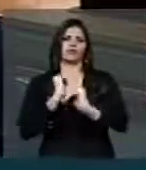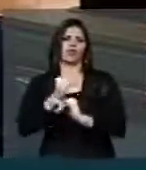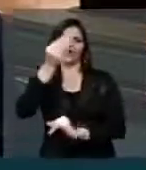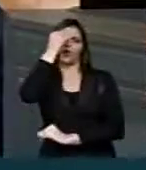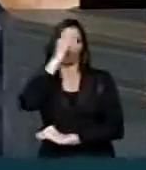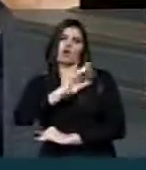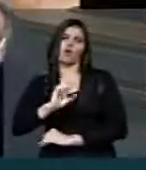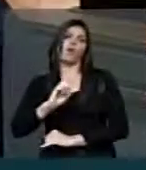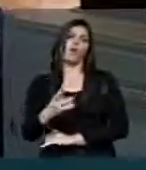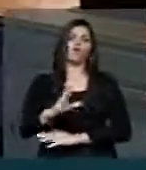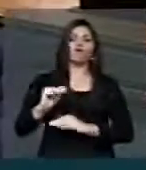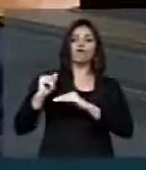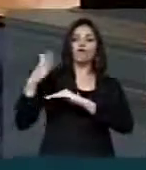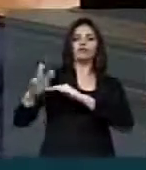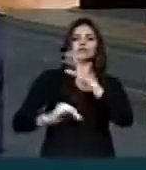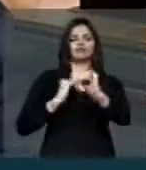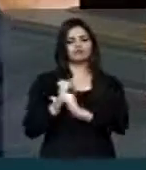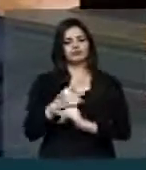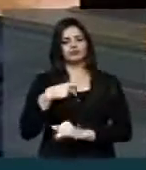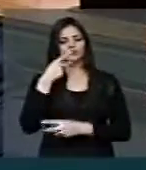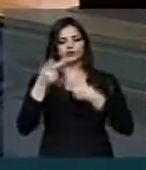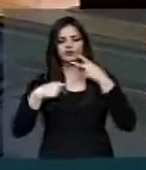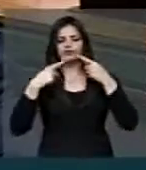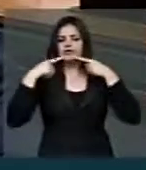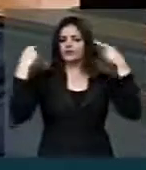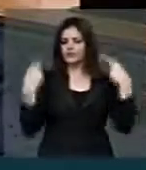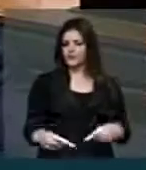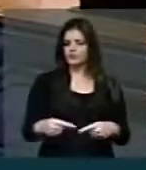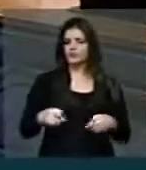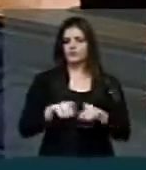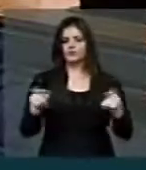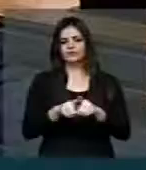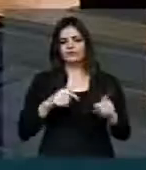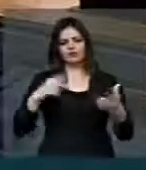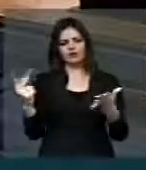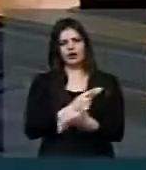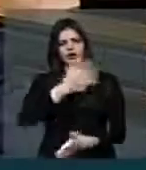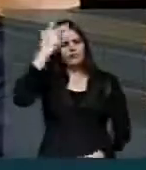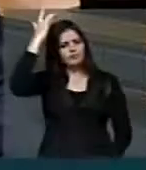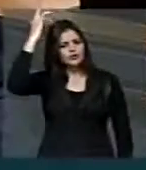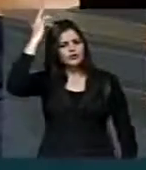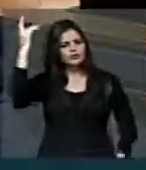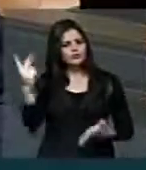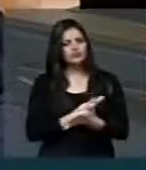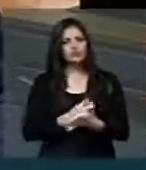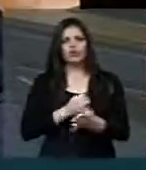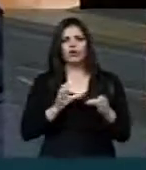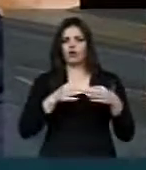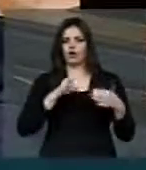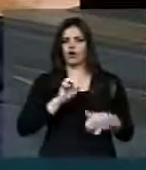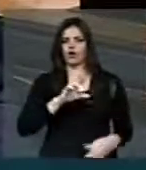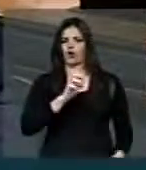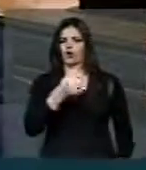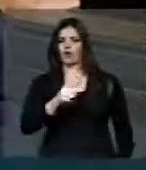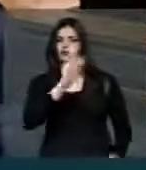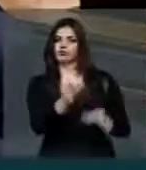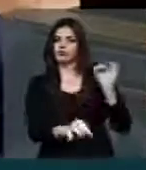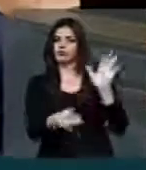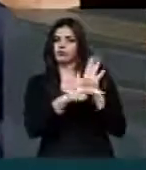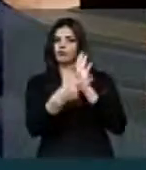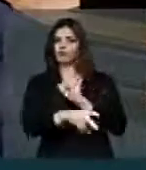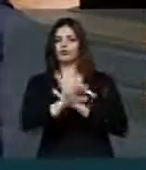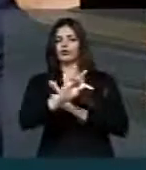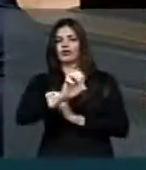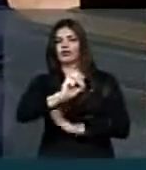fora da internet. Eu estou falando e estou denunciando até aqui este absurdo de um órgão da justiça